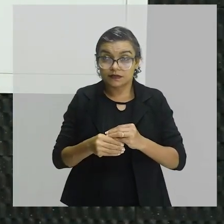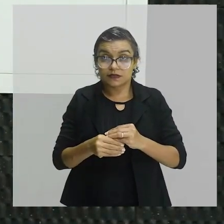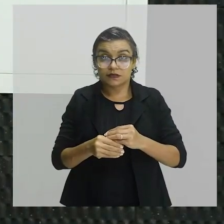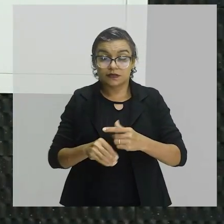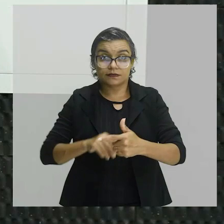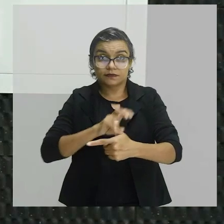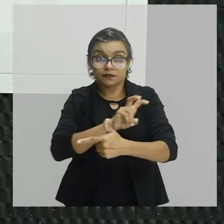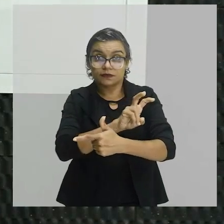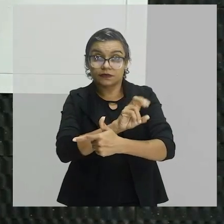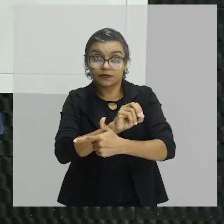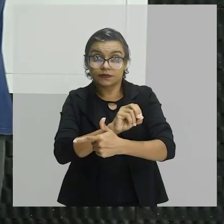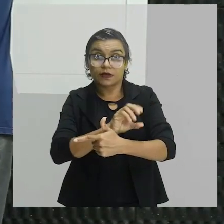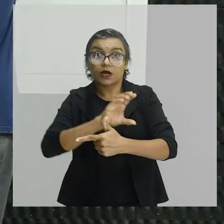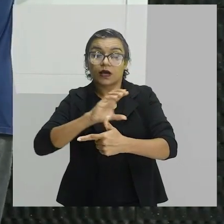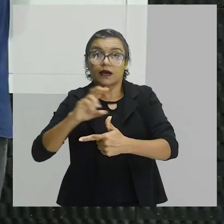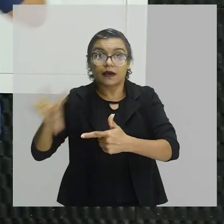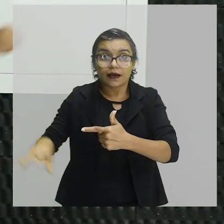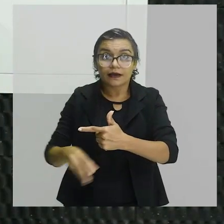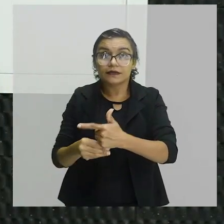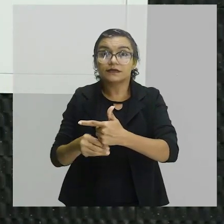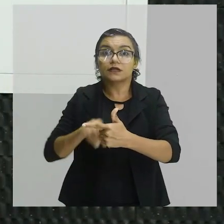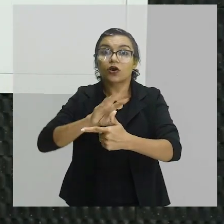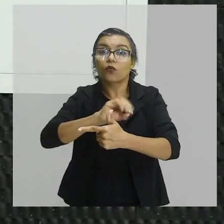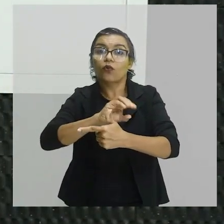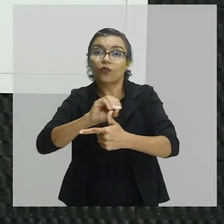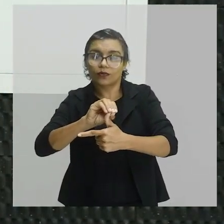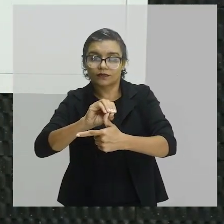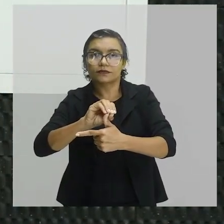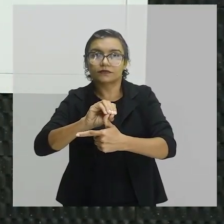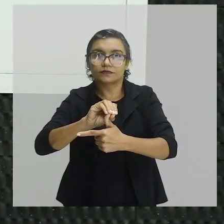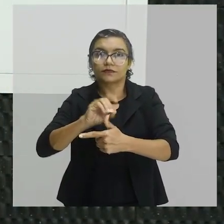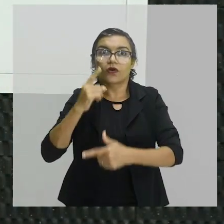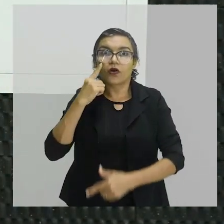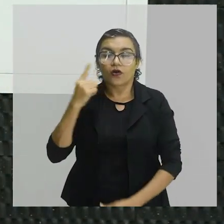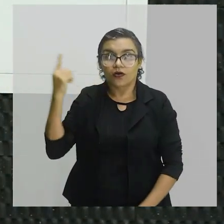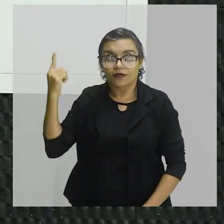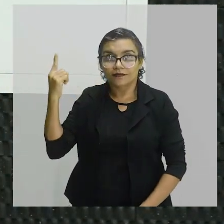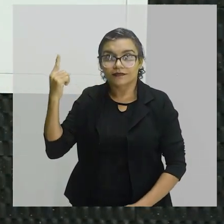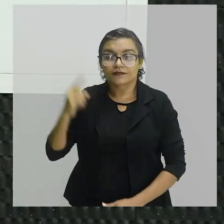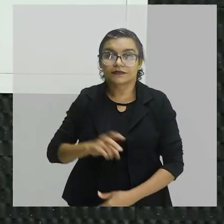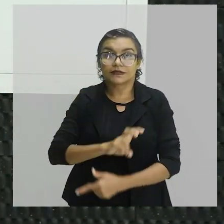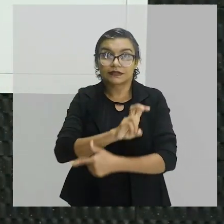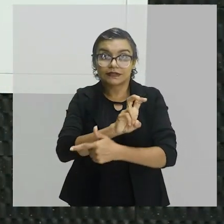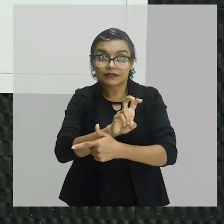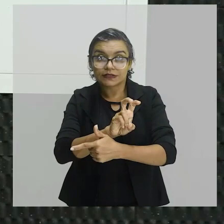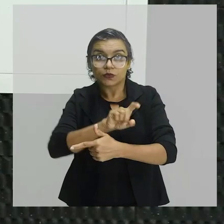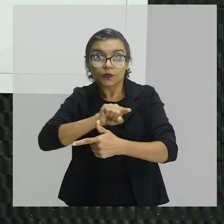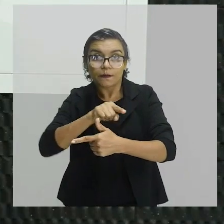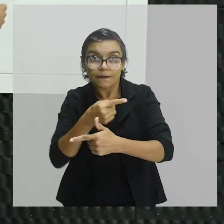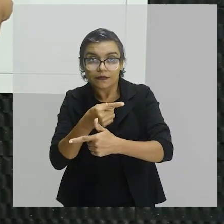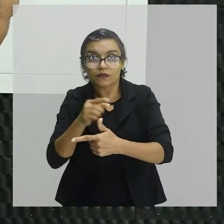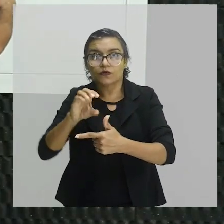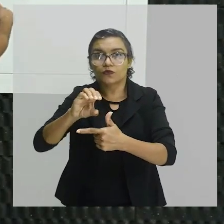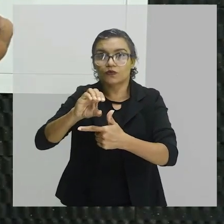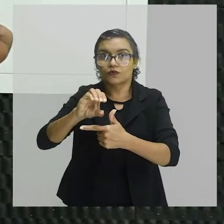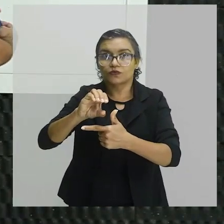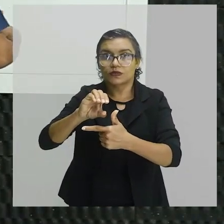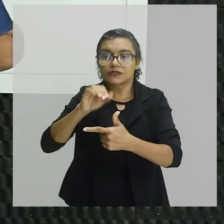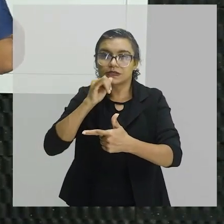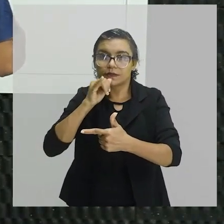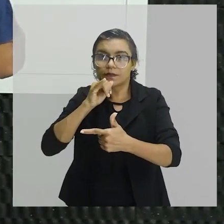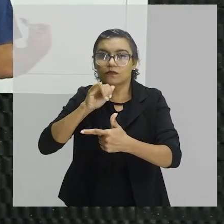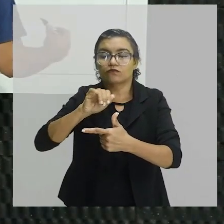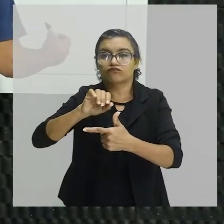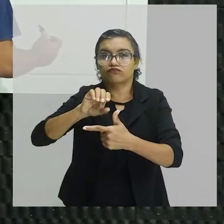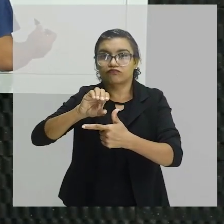para poder eu retirar a vírgula lá do outro lado, né? Então, fica 5.000 dividido por 55, certo? Então, isso vai ser